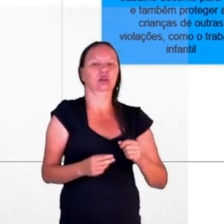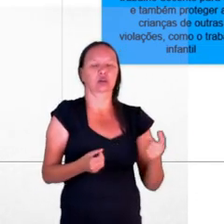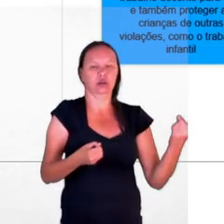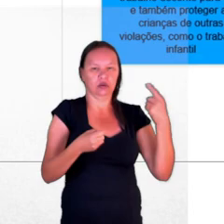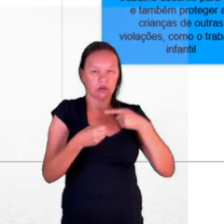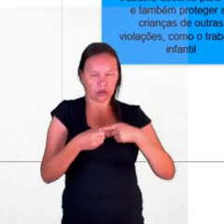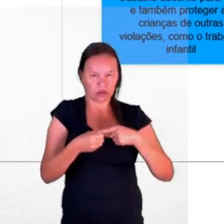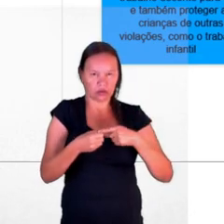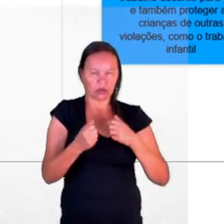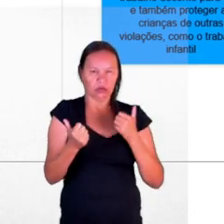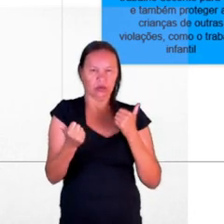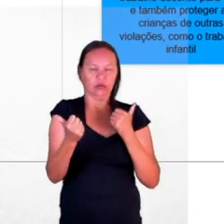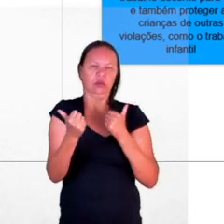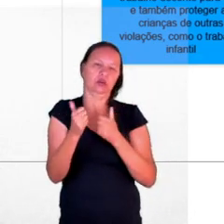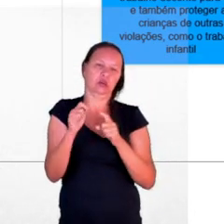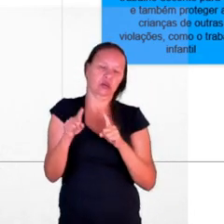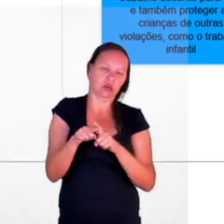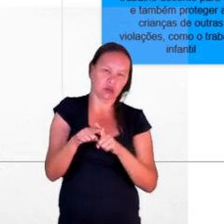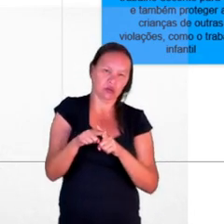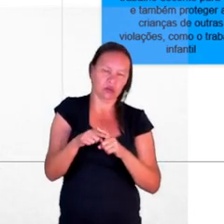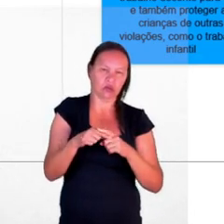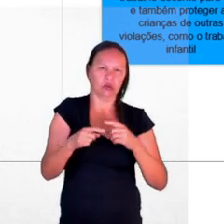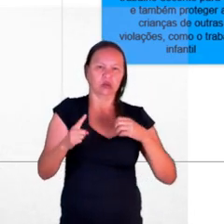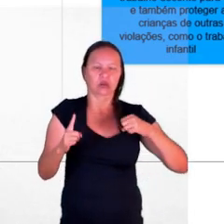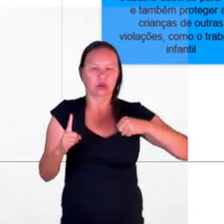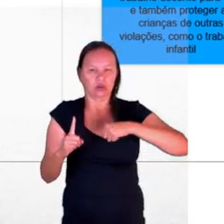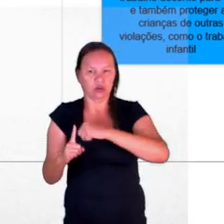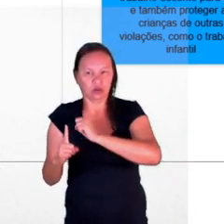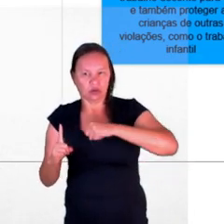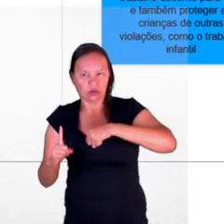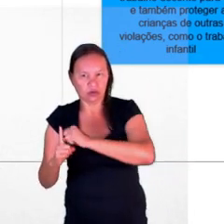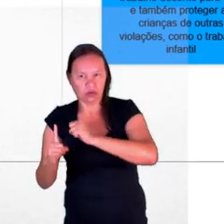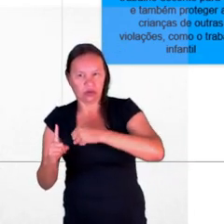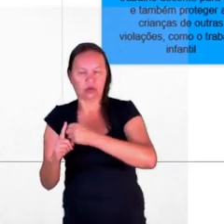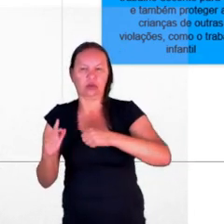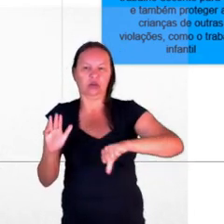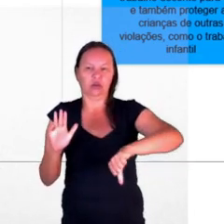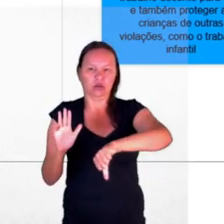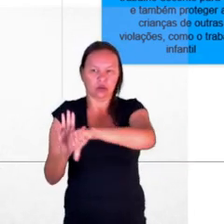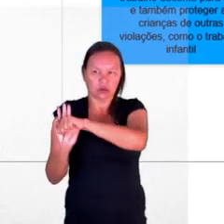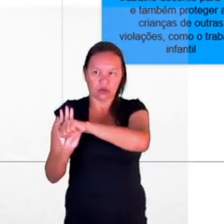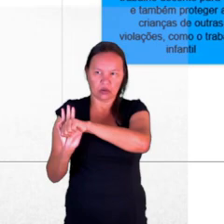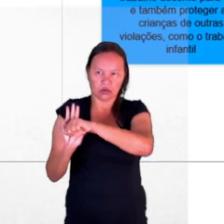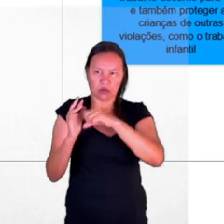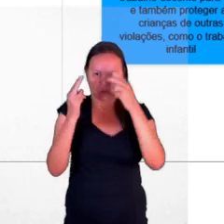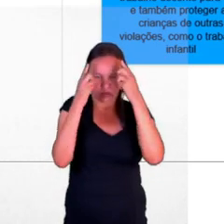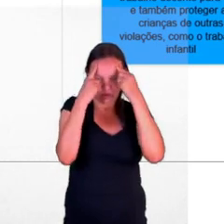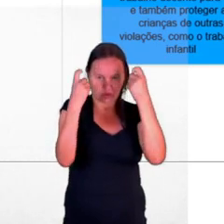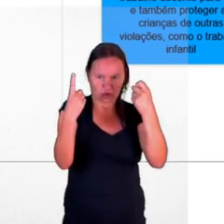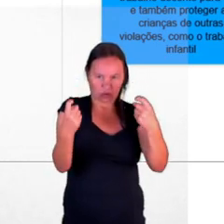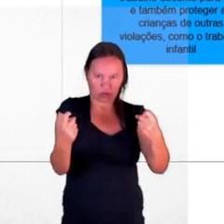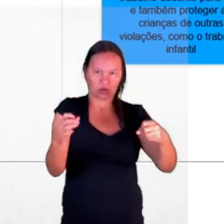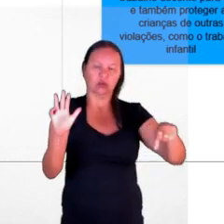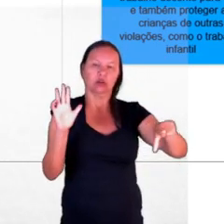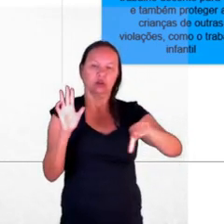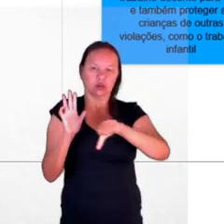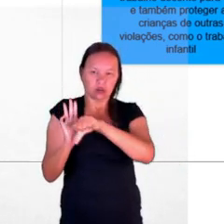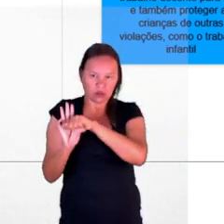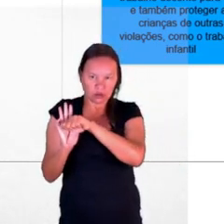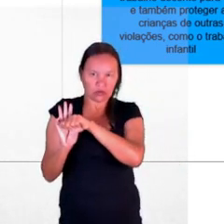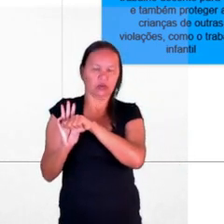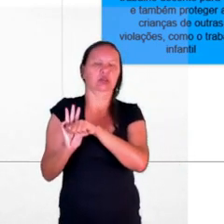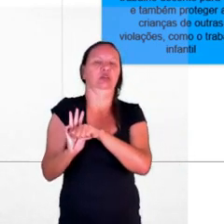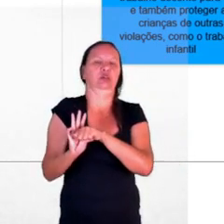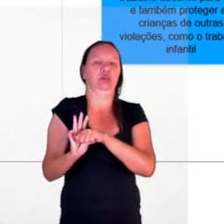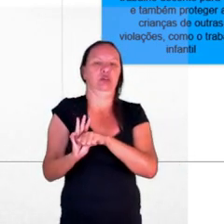contato com relatos de situações de violência assim muito muito fortes né de violência assim brutal eh em